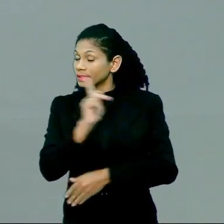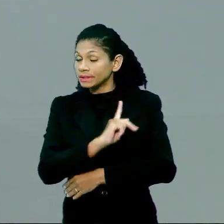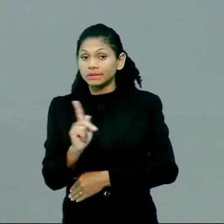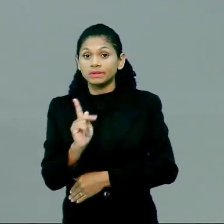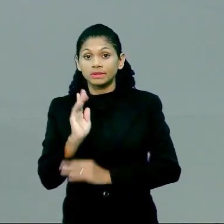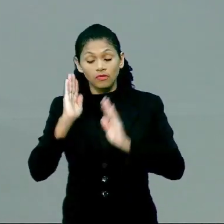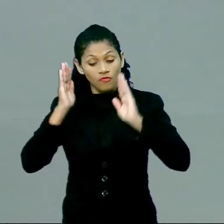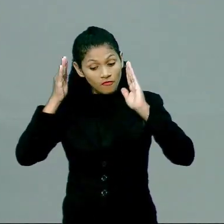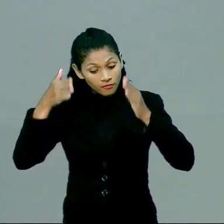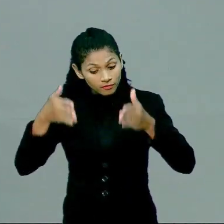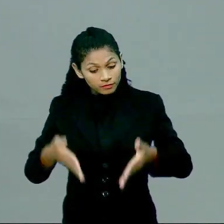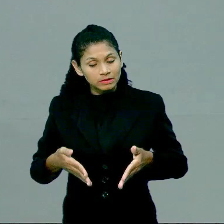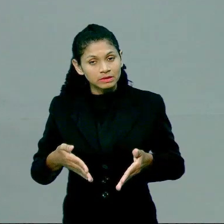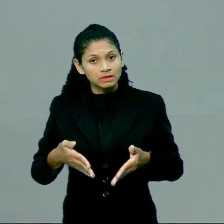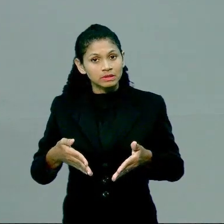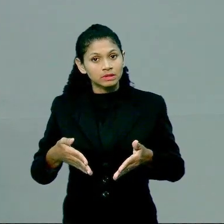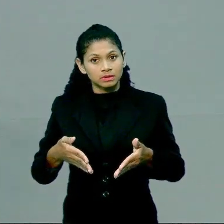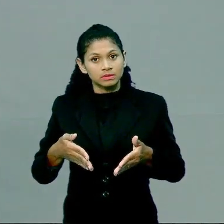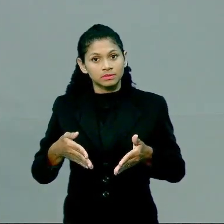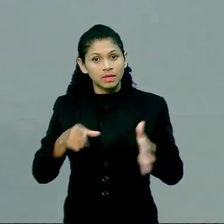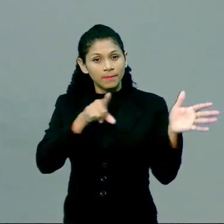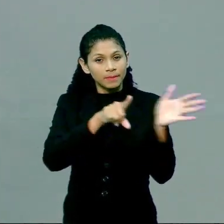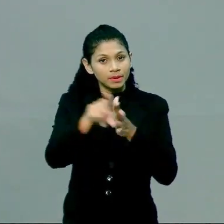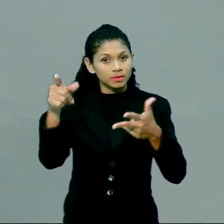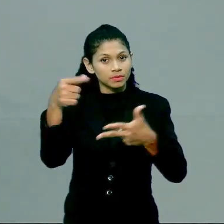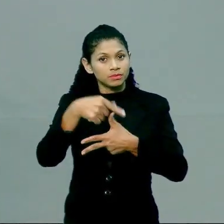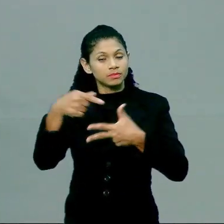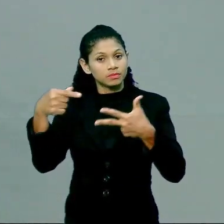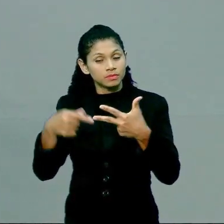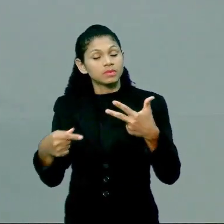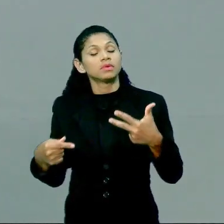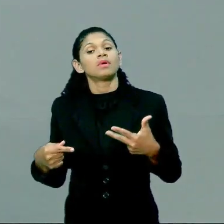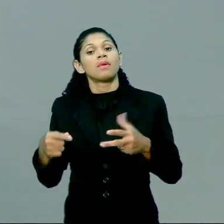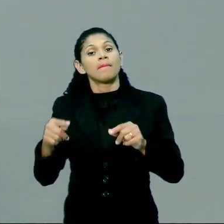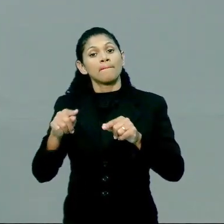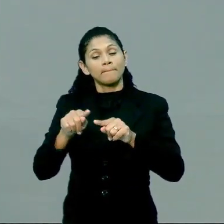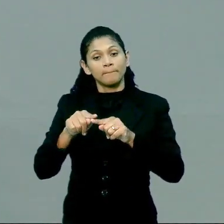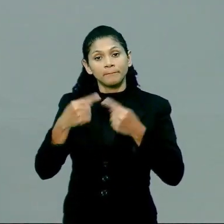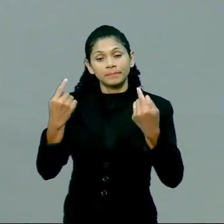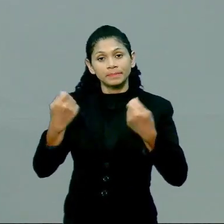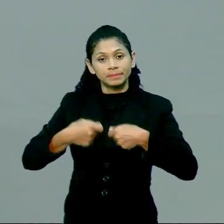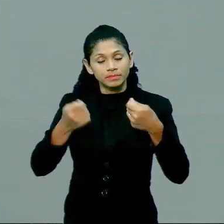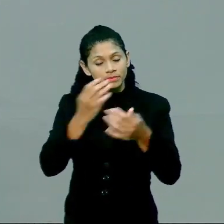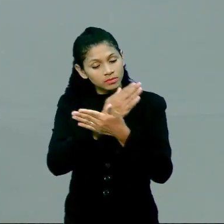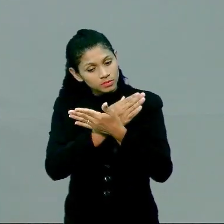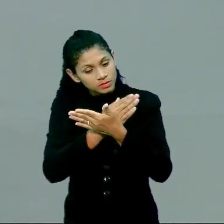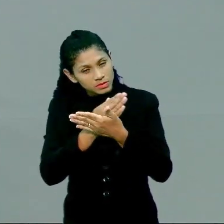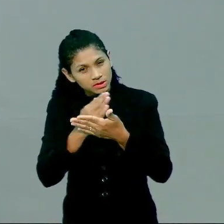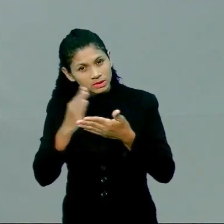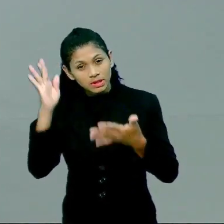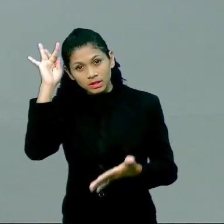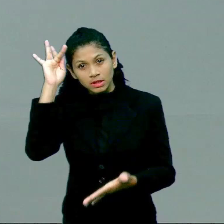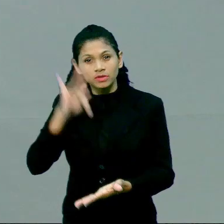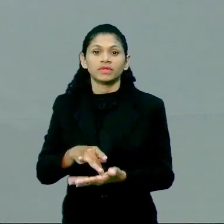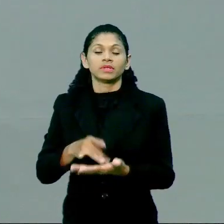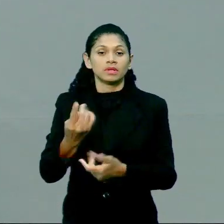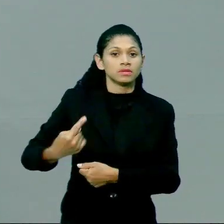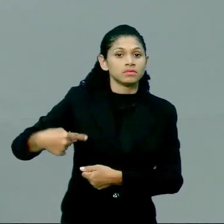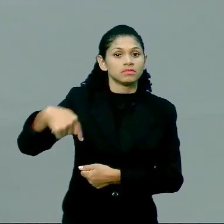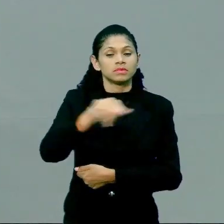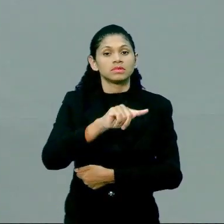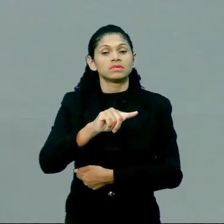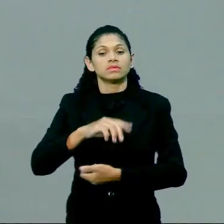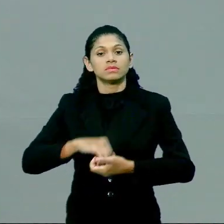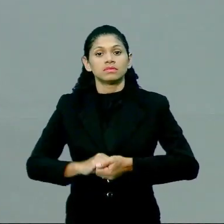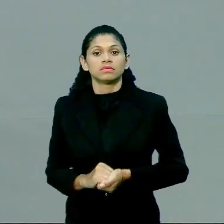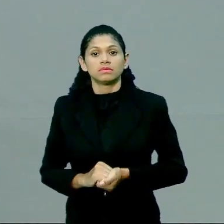Enem são as questões do Enem só que a gente tem que partir de um pressuposto tem que partir de uma realidade uma realidade nossa realidade de vocês aí do